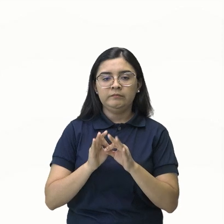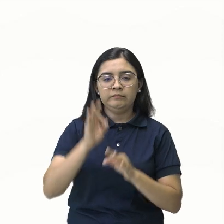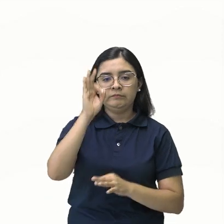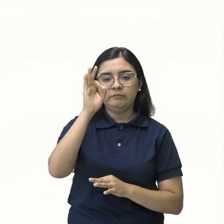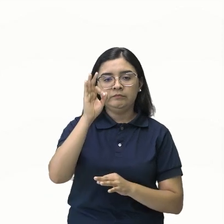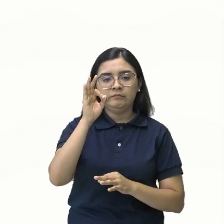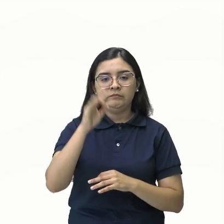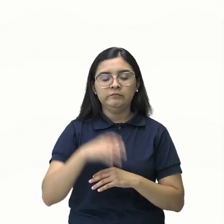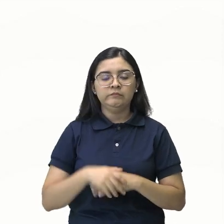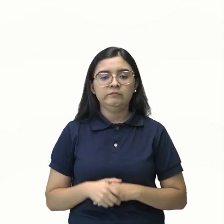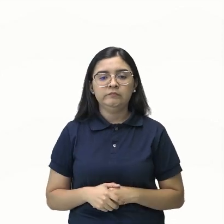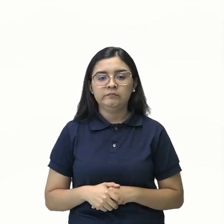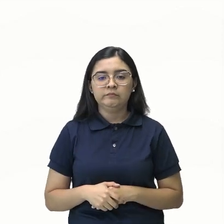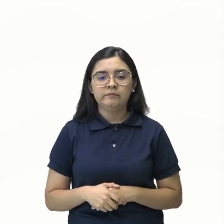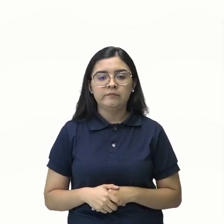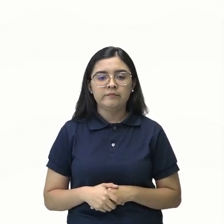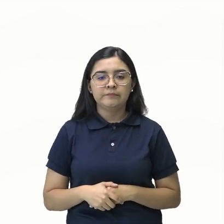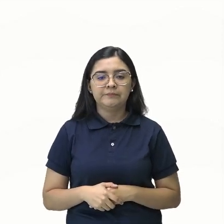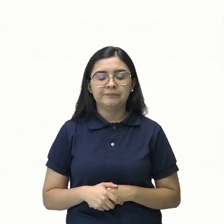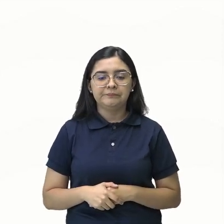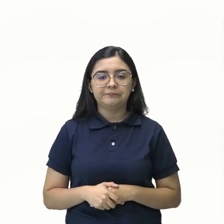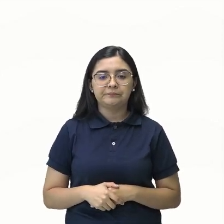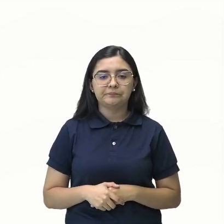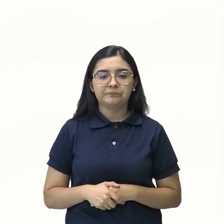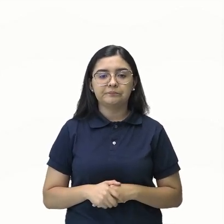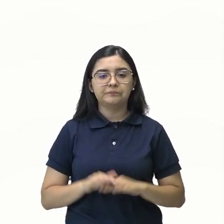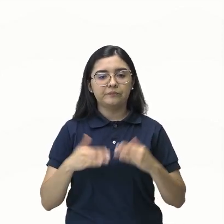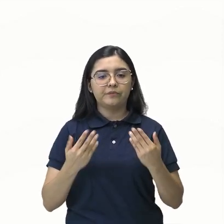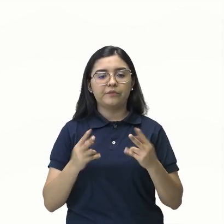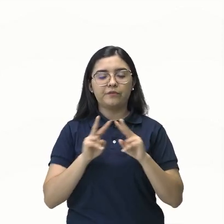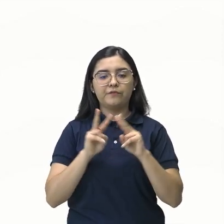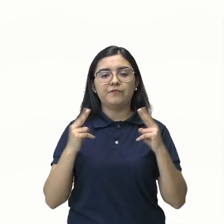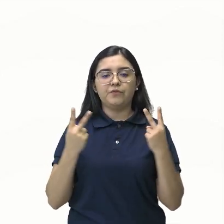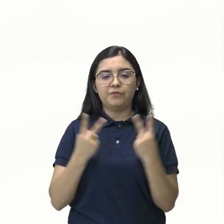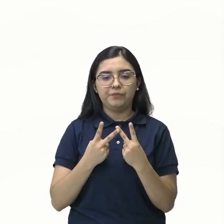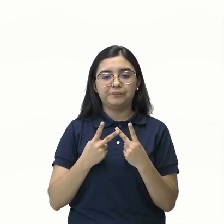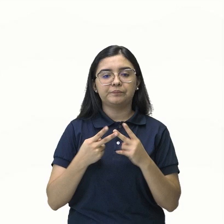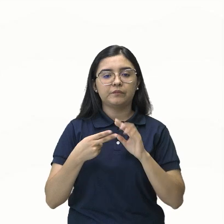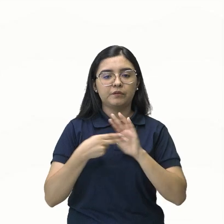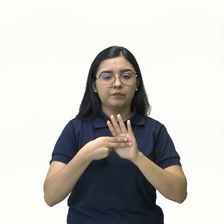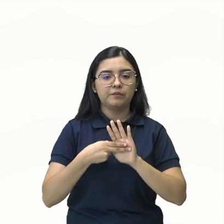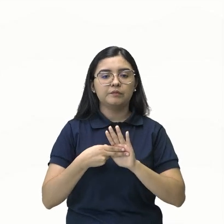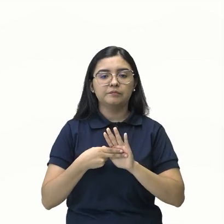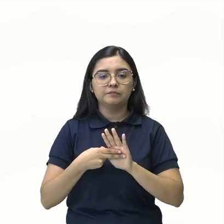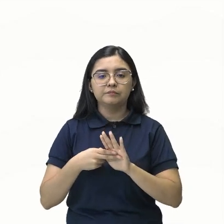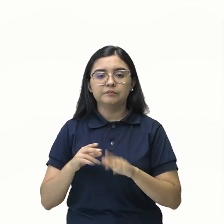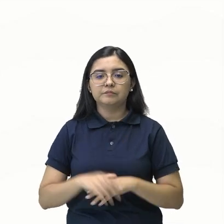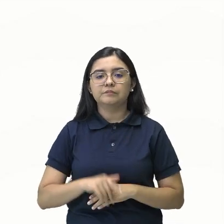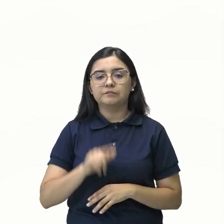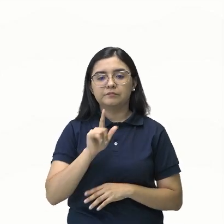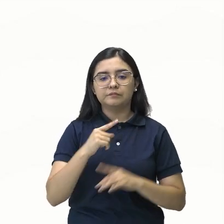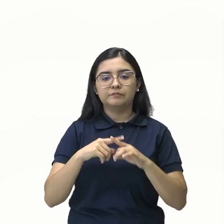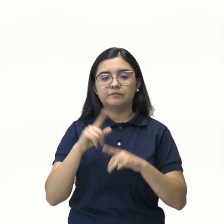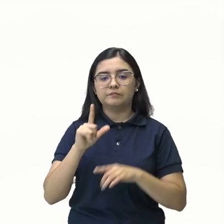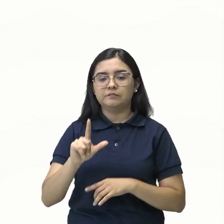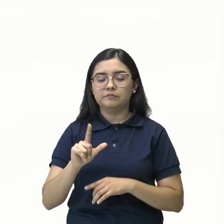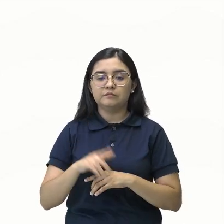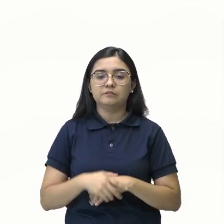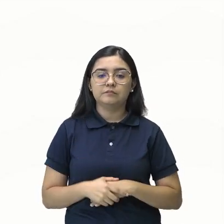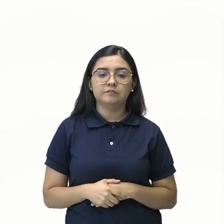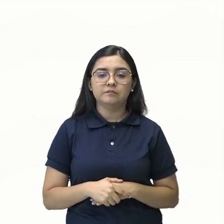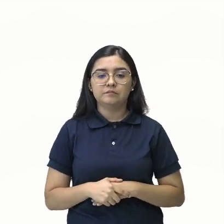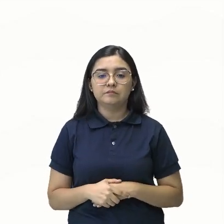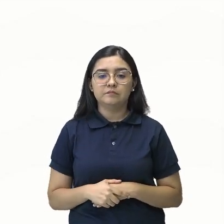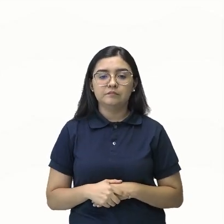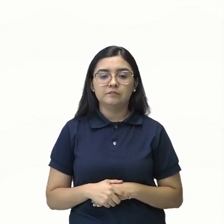altura do retângulo. Então, meu volume vai ser igual a lado vezes lado do meu